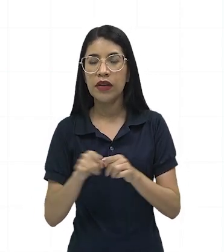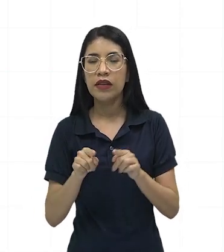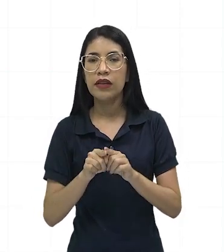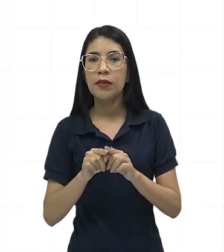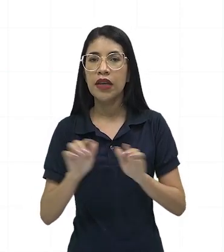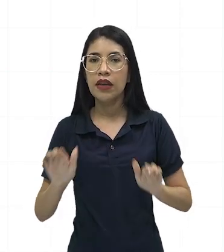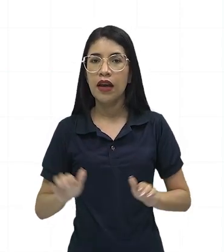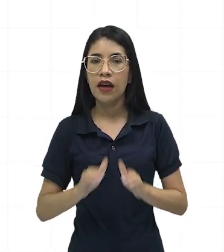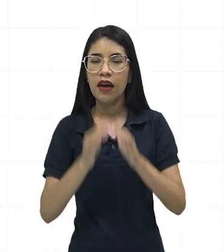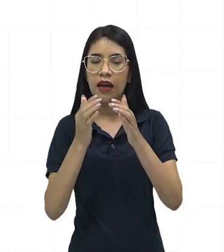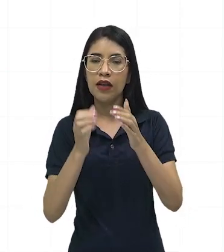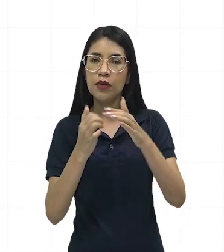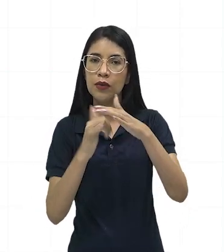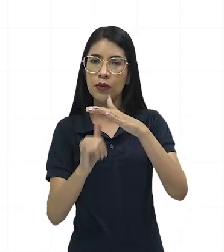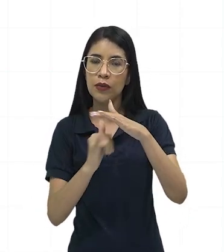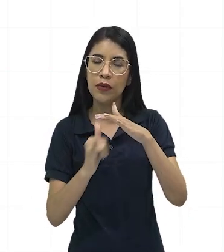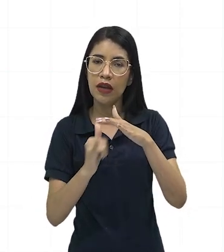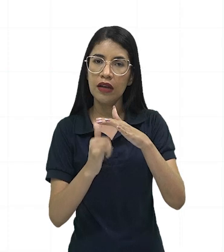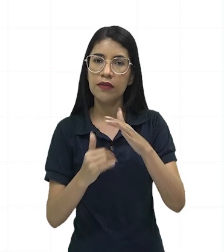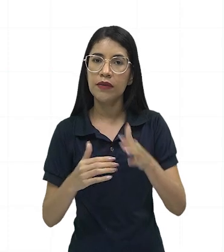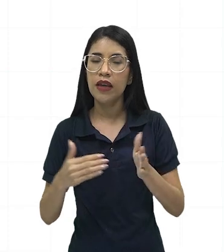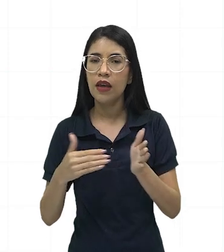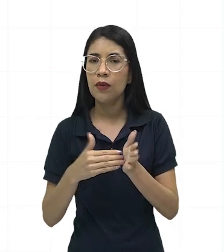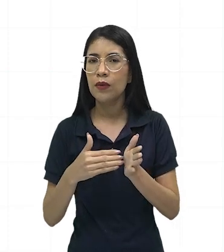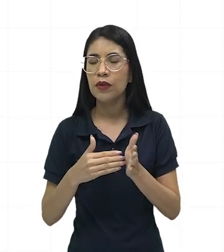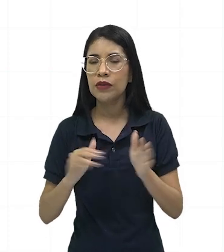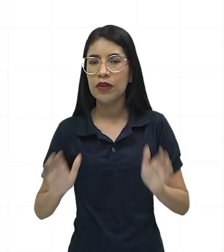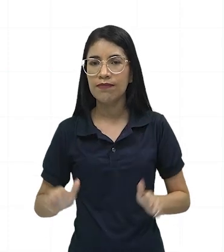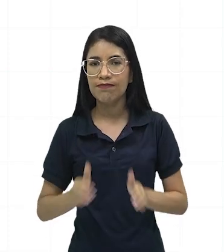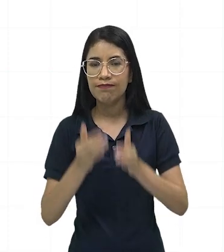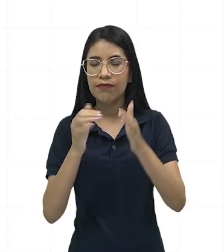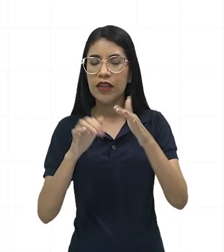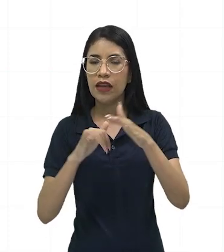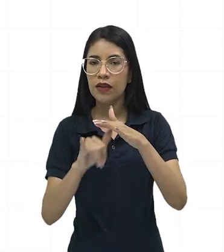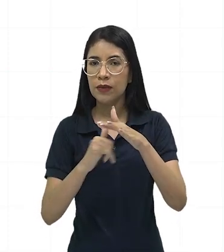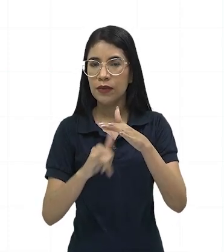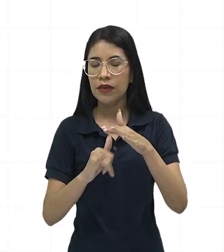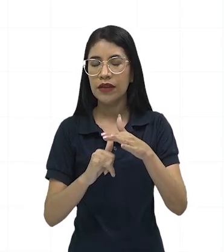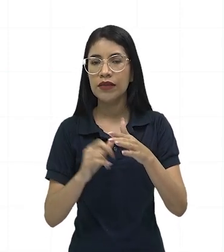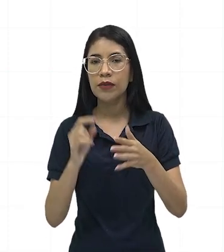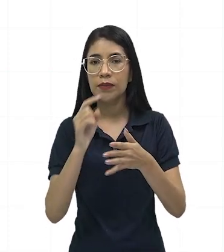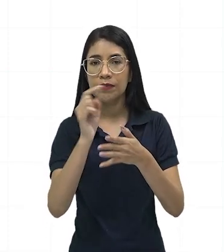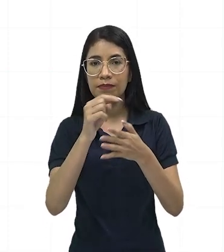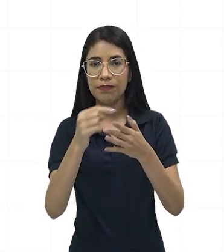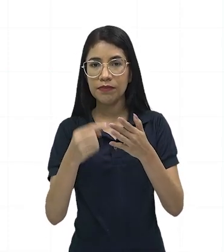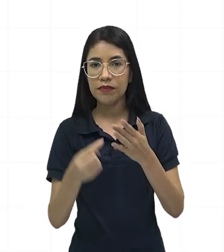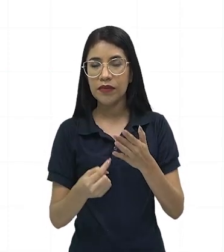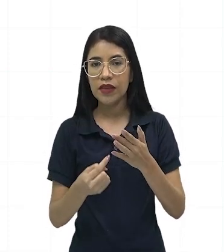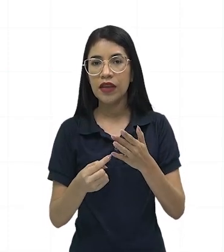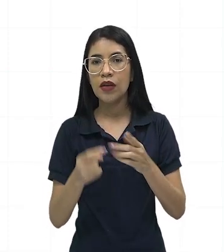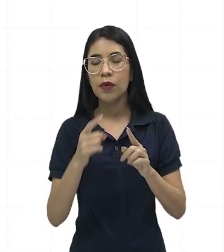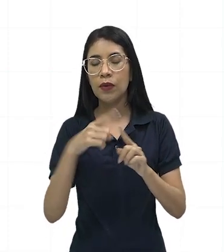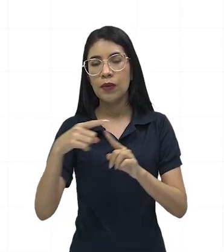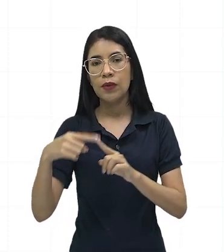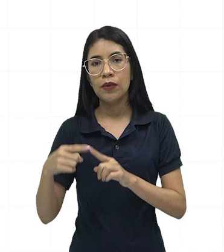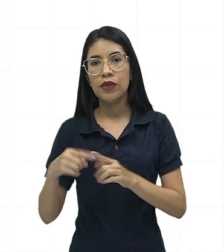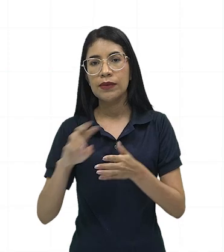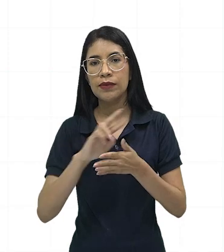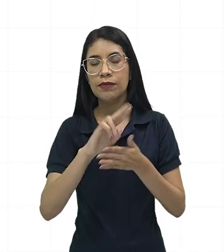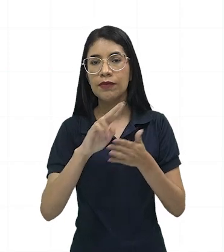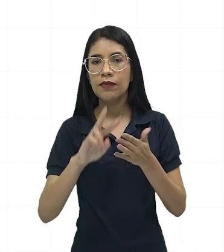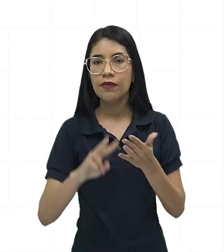está ali em último lugar, né? Então, essas são os tipos,